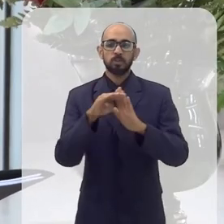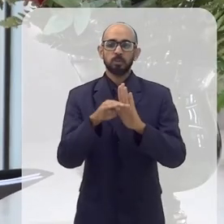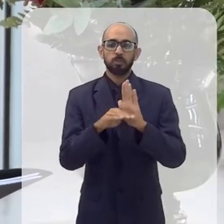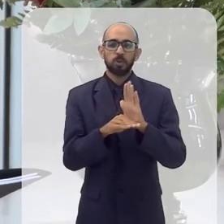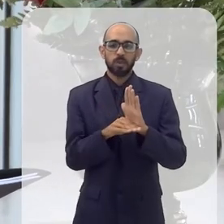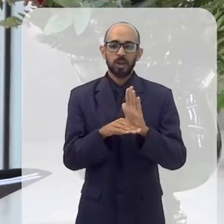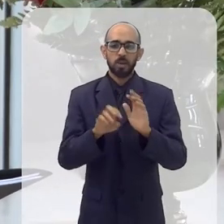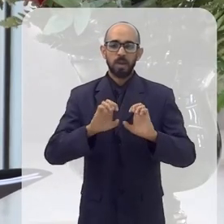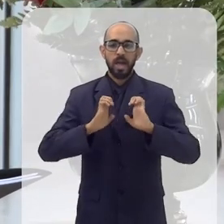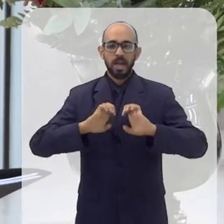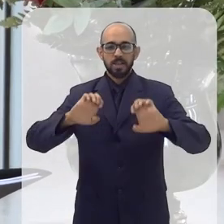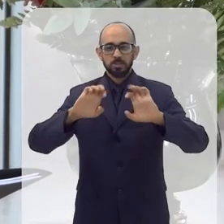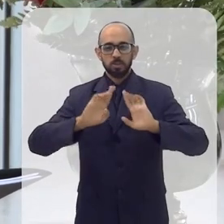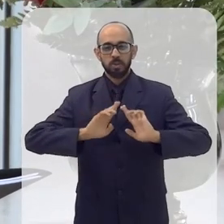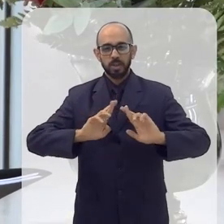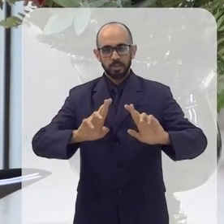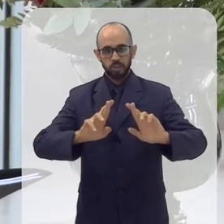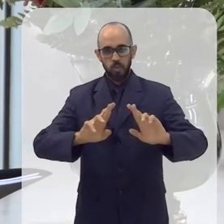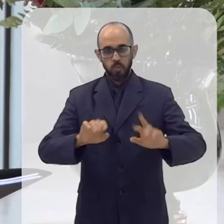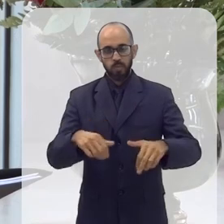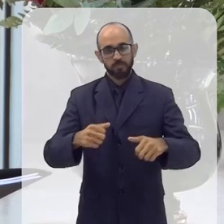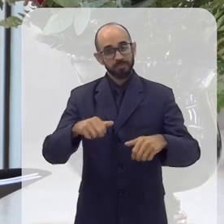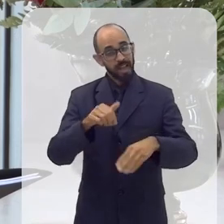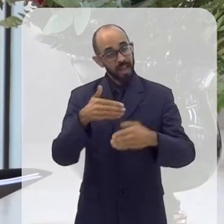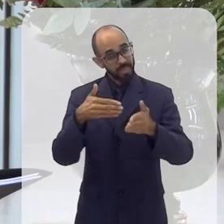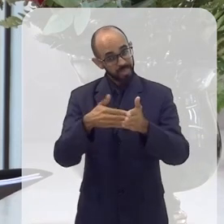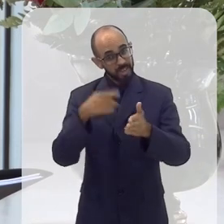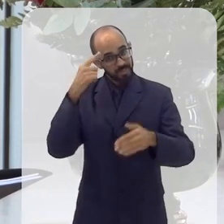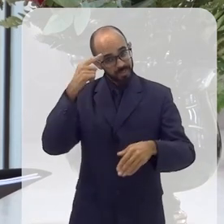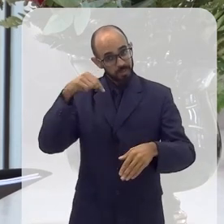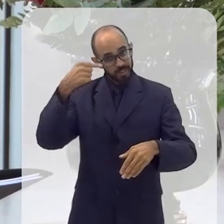final do programa Expo Religião